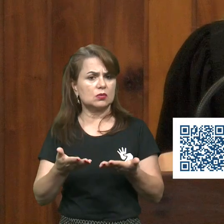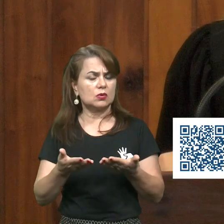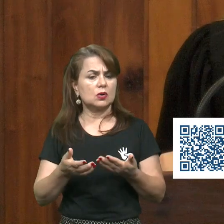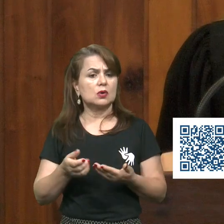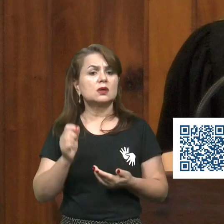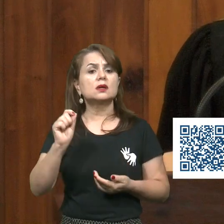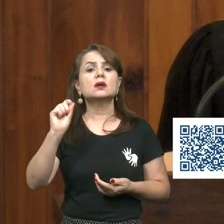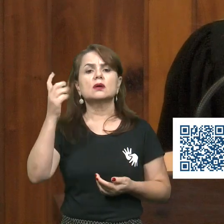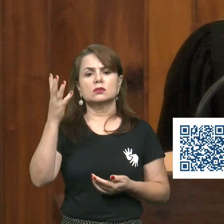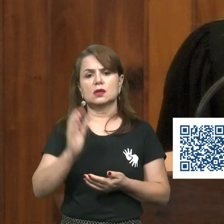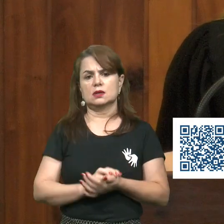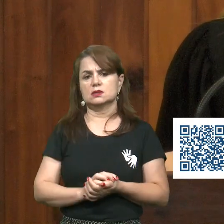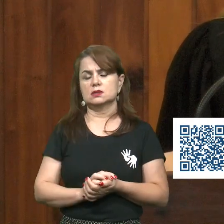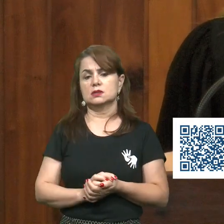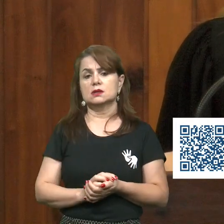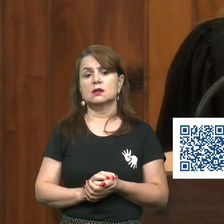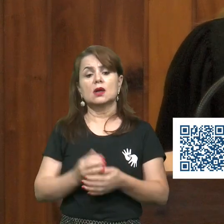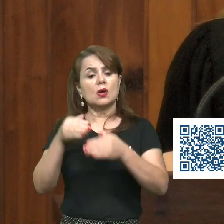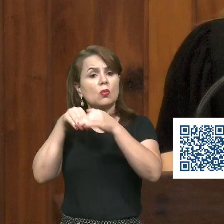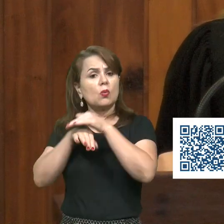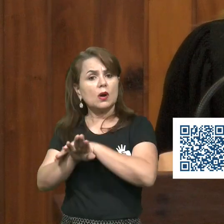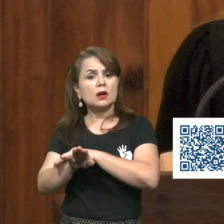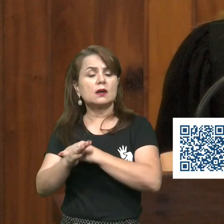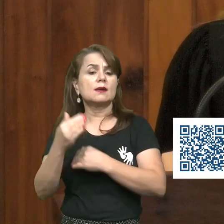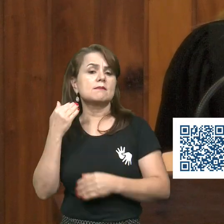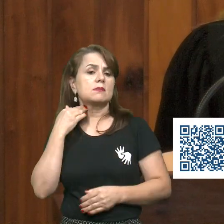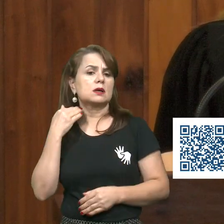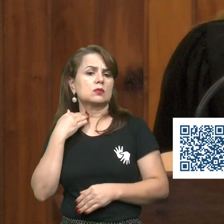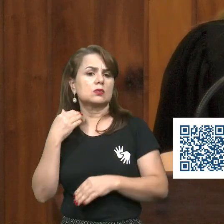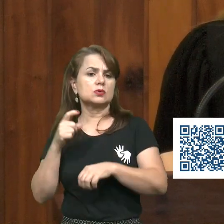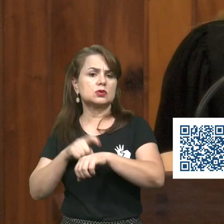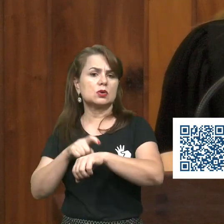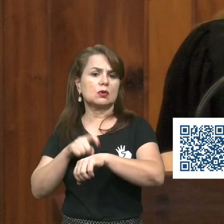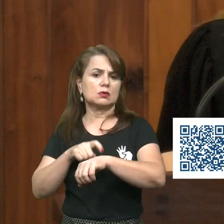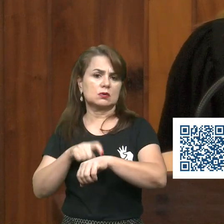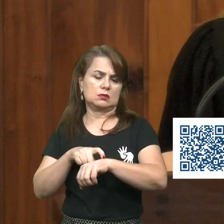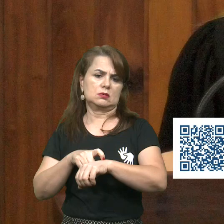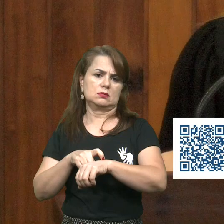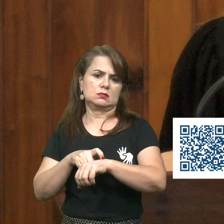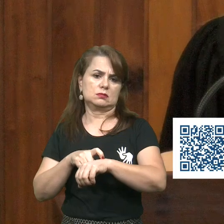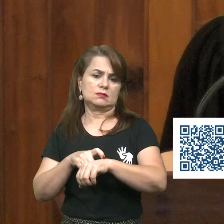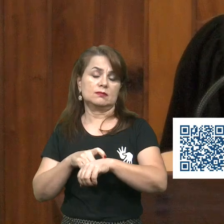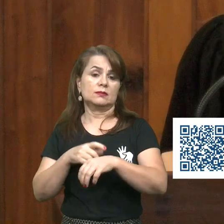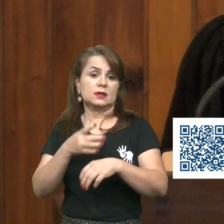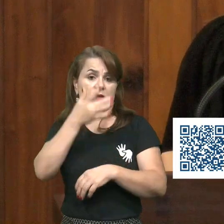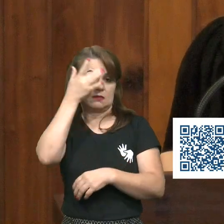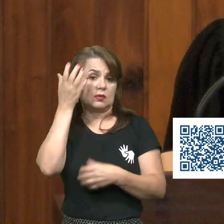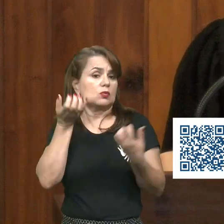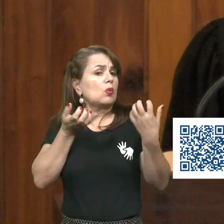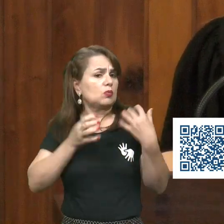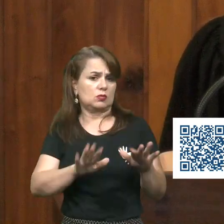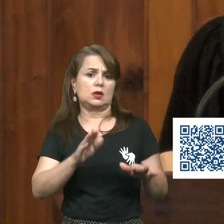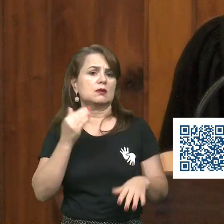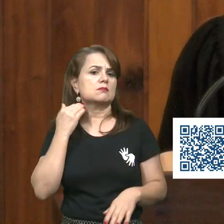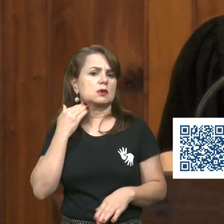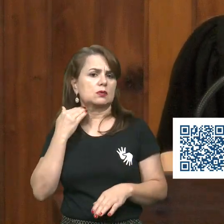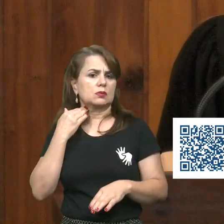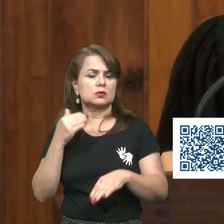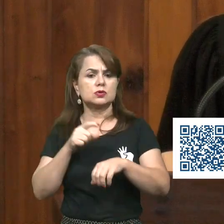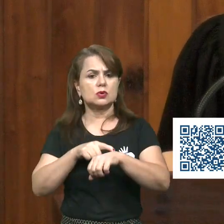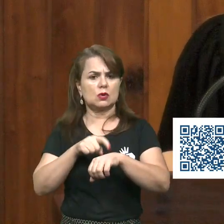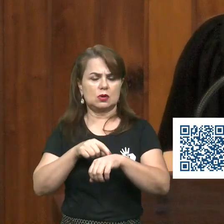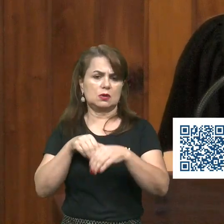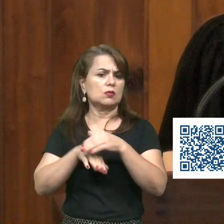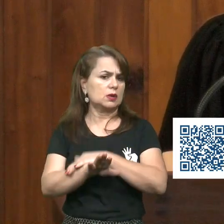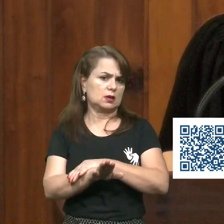vai para o banco de horas. Ninguém mais quer banco de horas. Eles já fazem banco de horas há muito tempo, já está guardado nesse banco